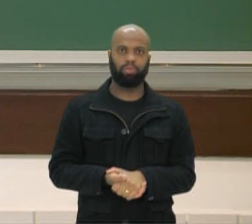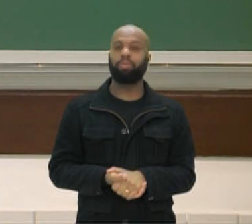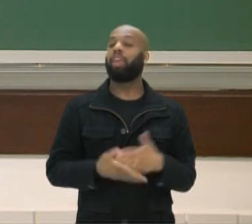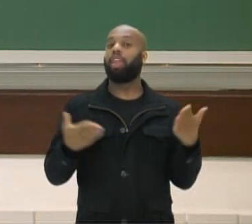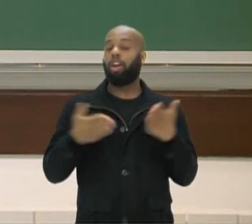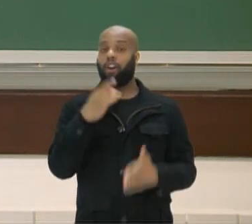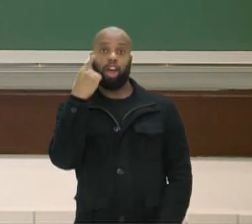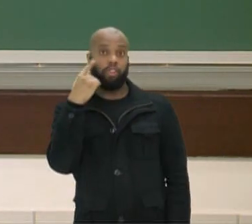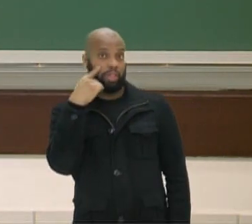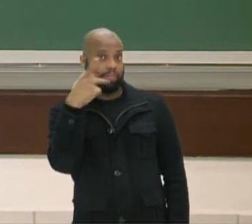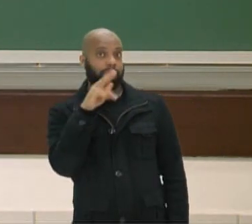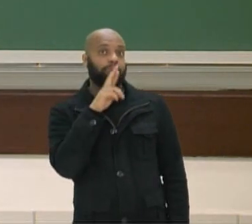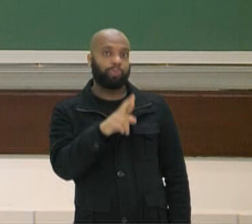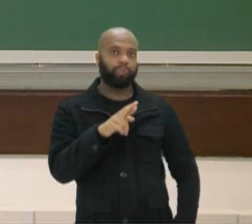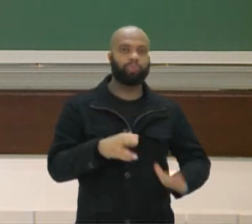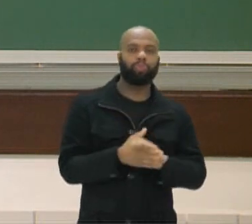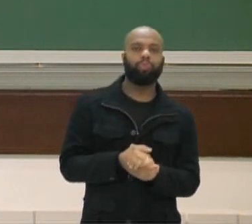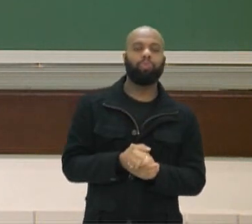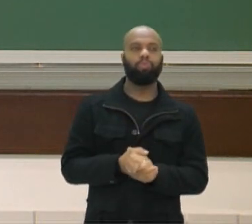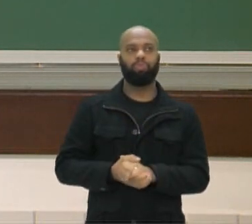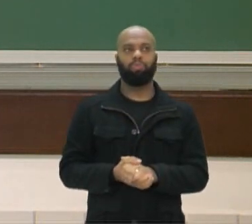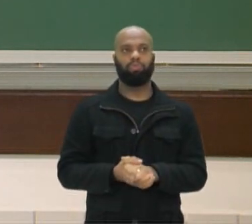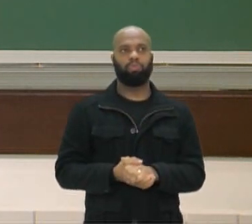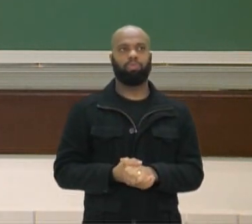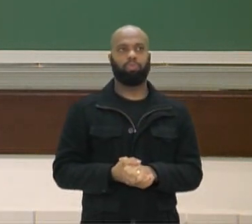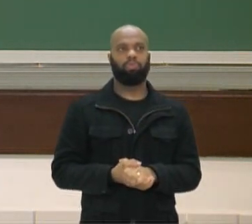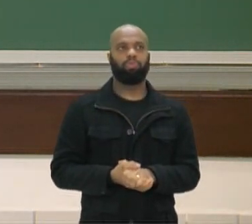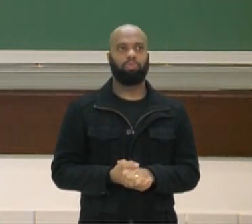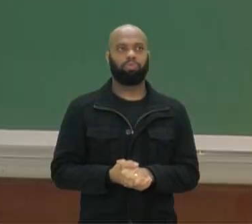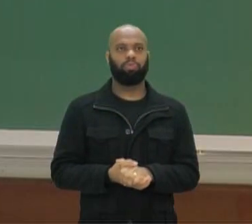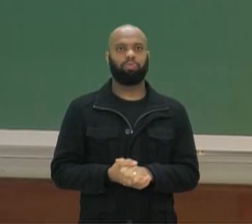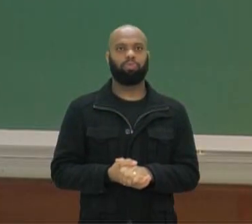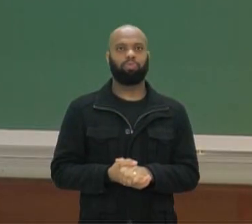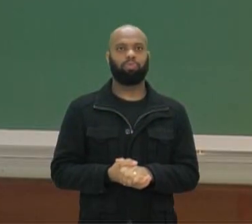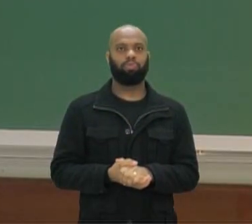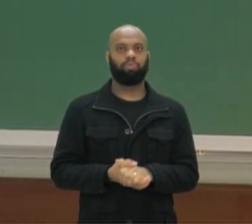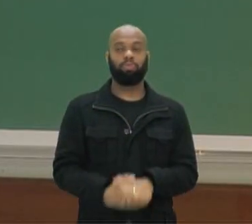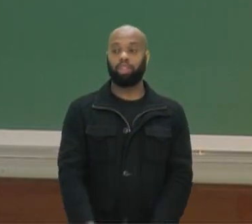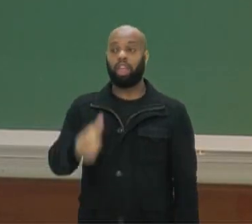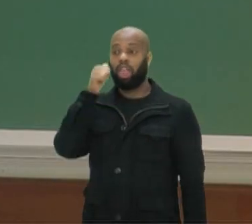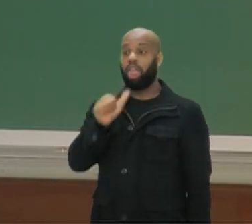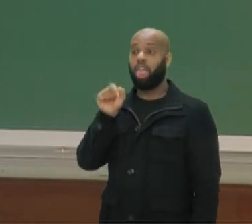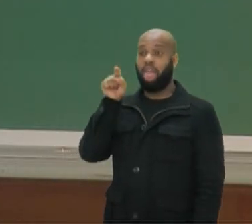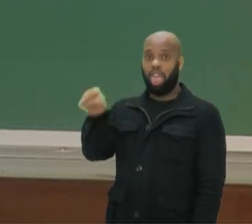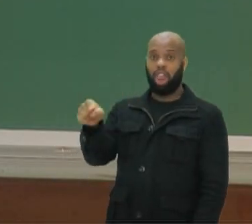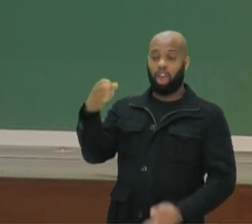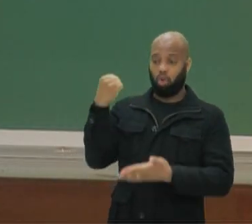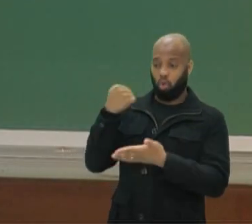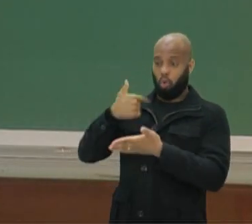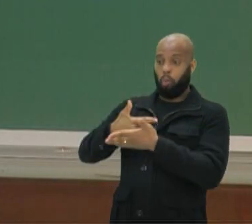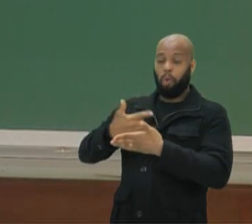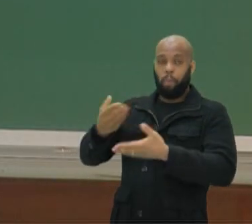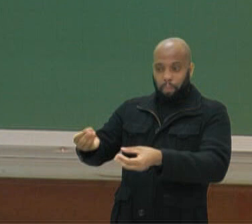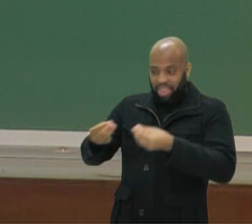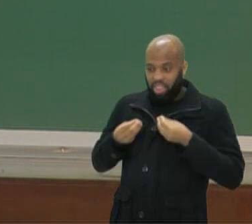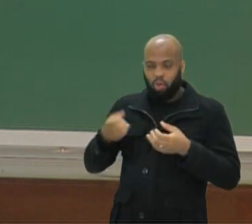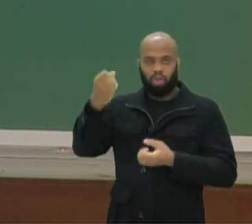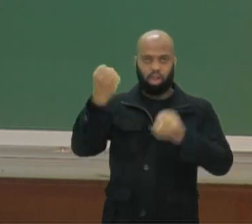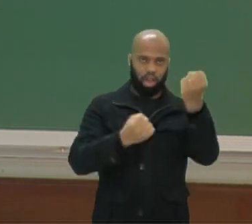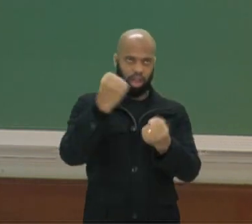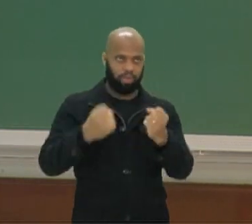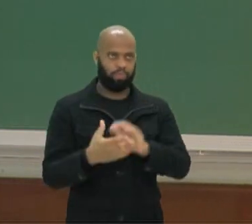Let's check. Vamos checar? She bought me a car. Ela me comprou, né? Comprou para mim um carro. Primeira